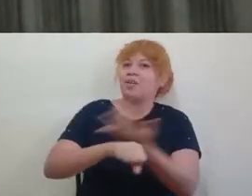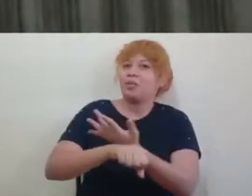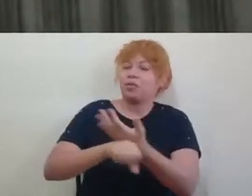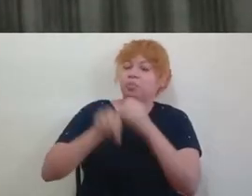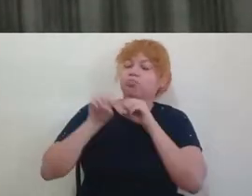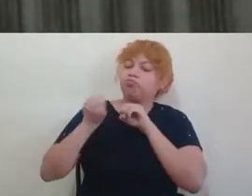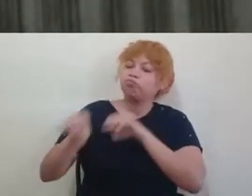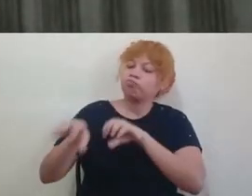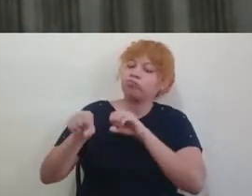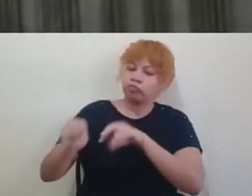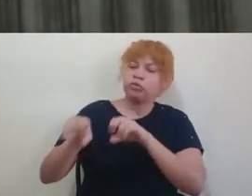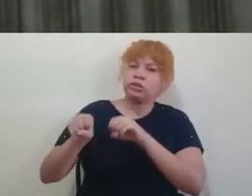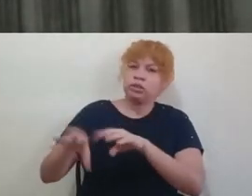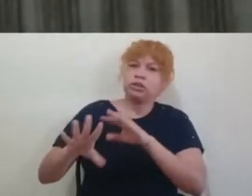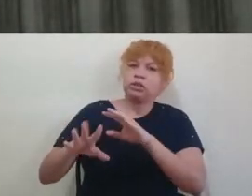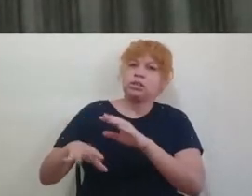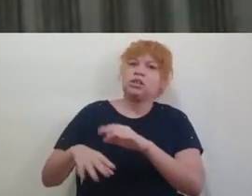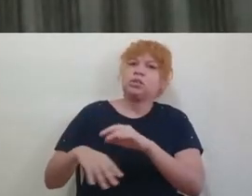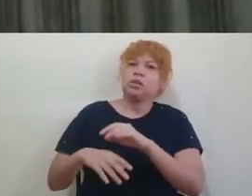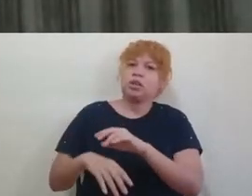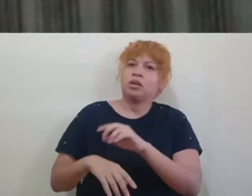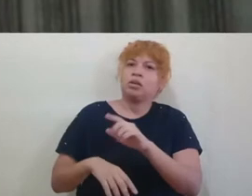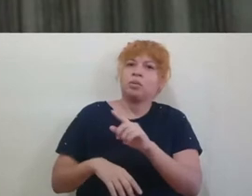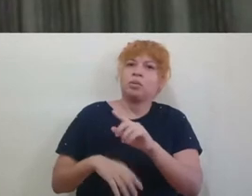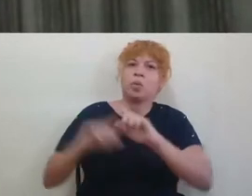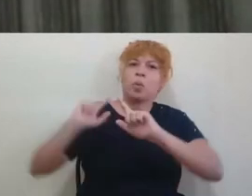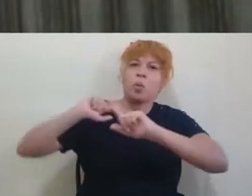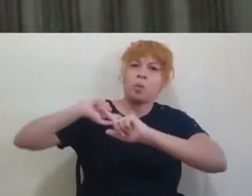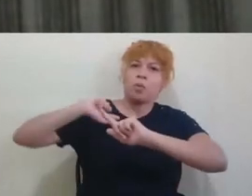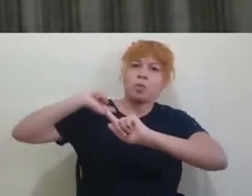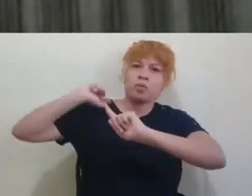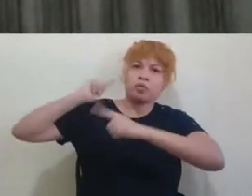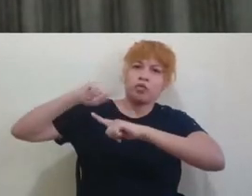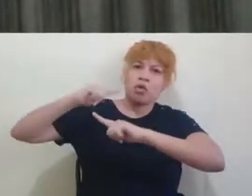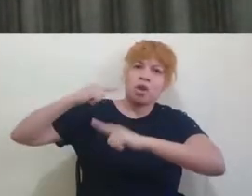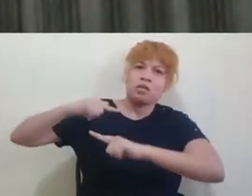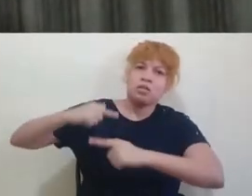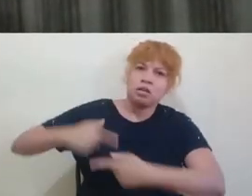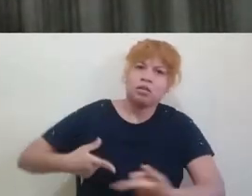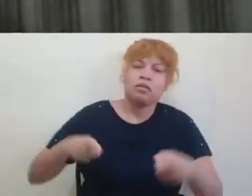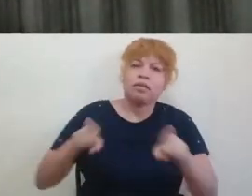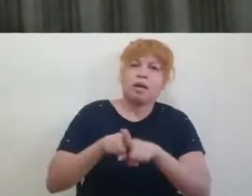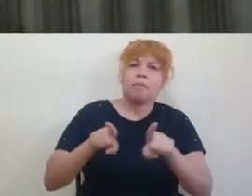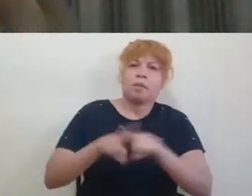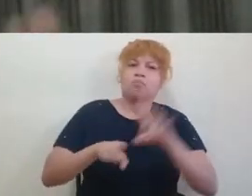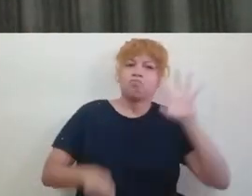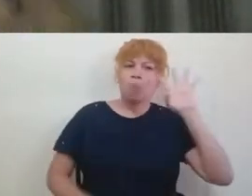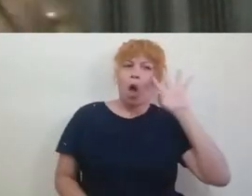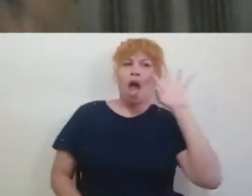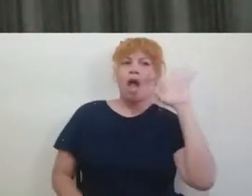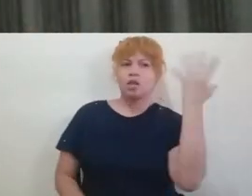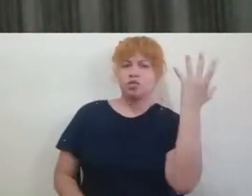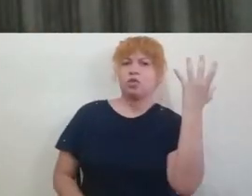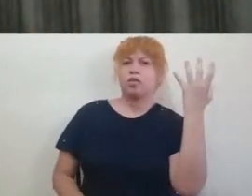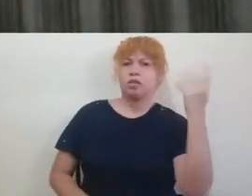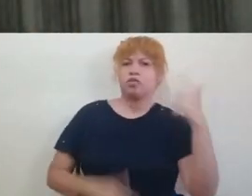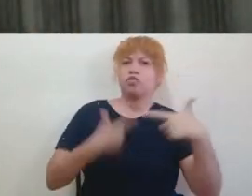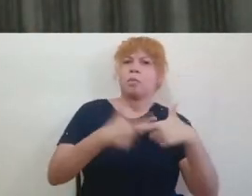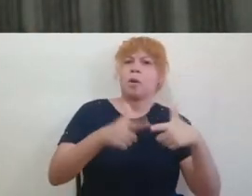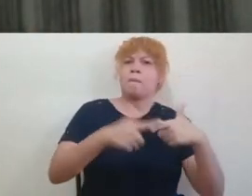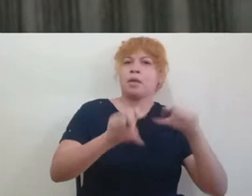Não podemos deixar nesse momento de mencionar todo o apoio daqueles que lhes cercam e que de forma direta ou